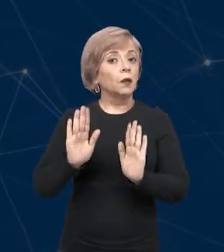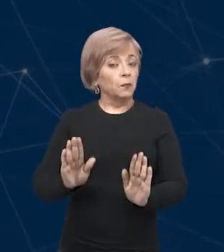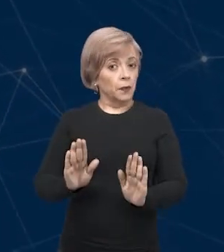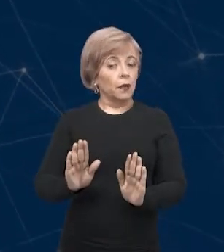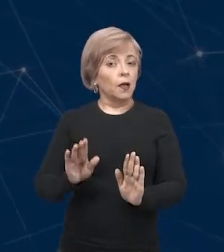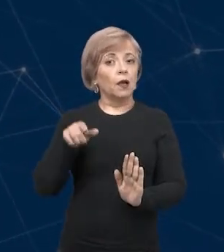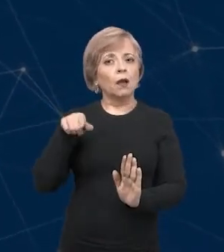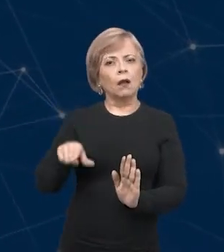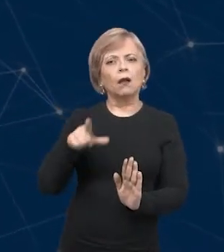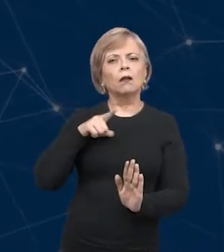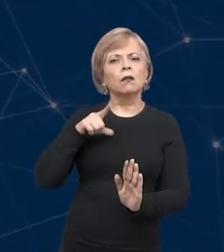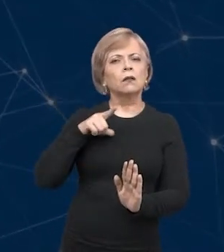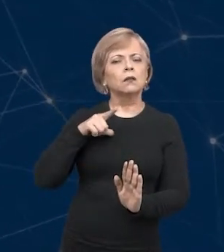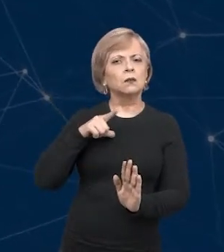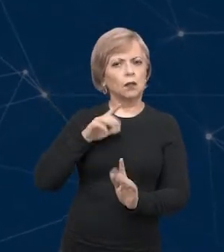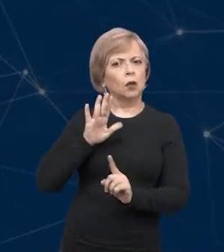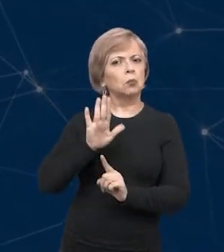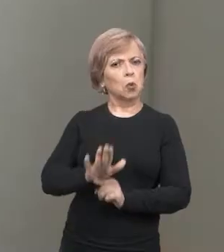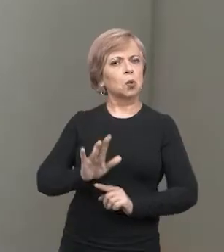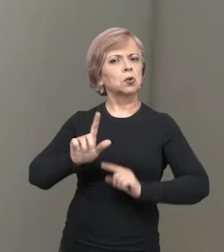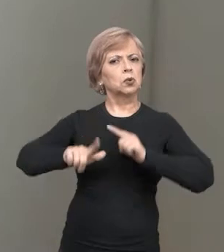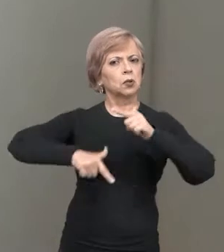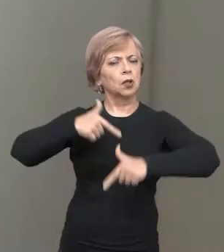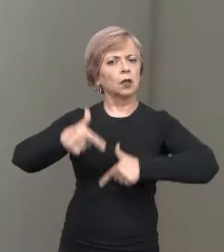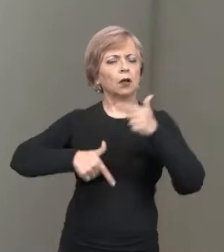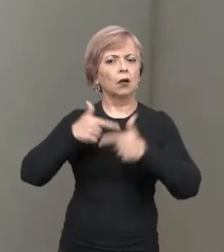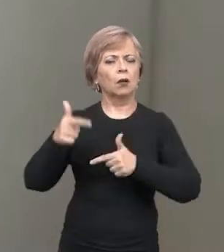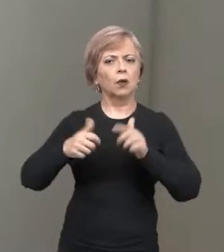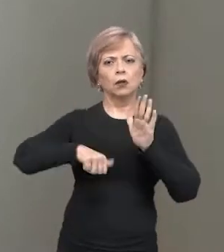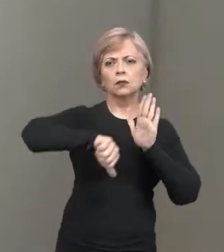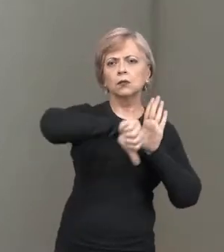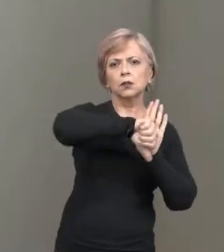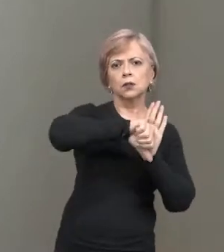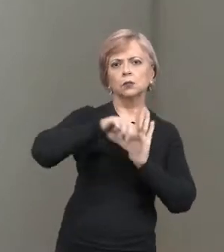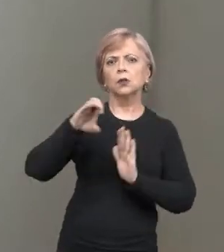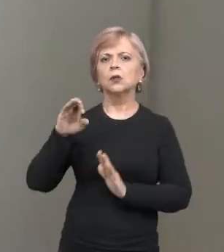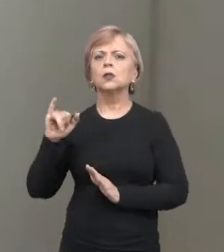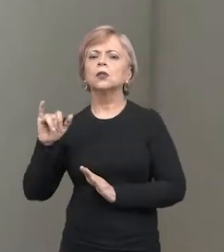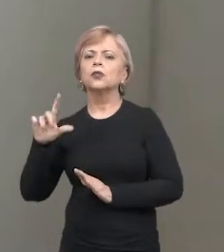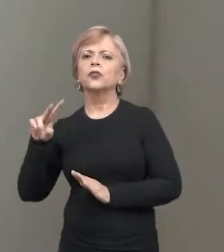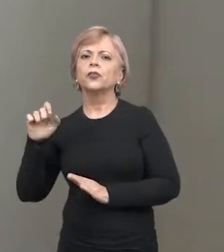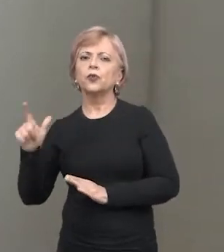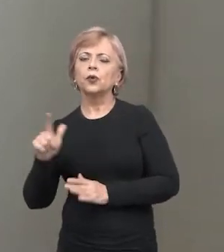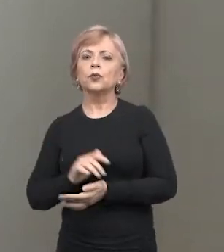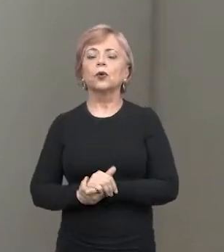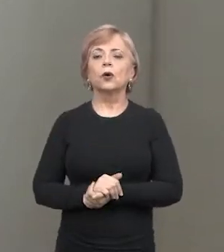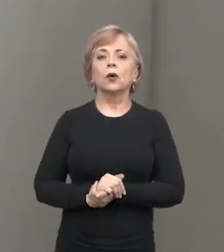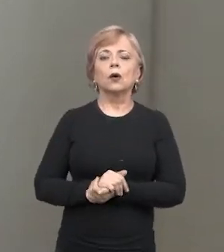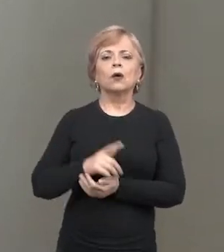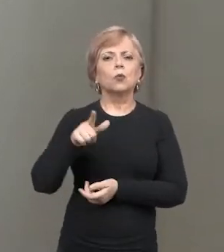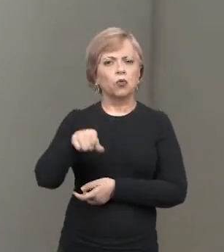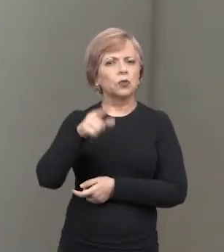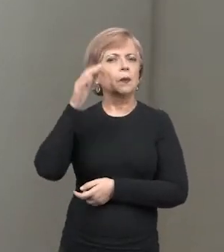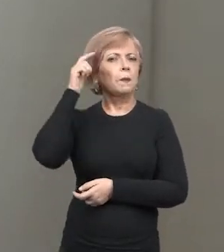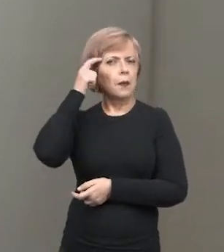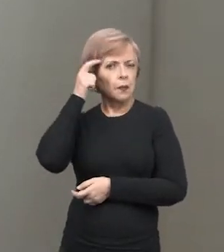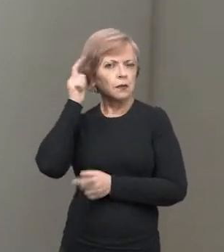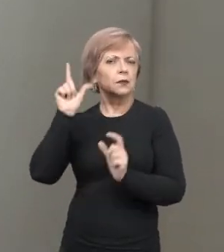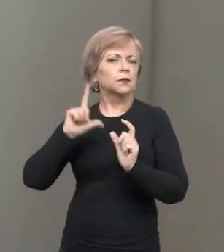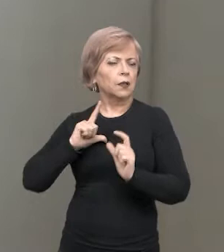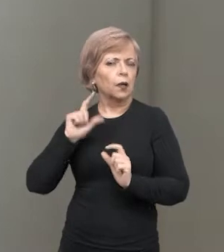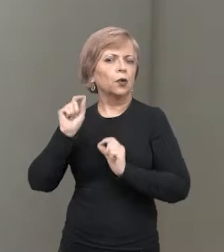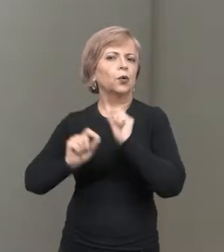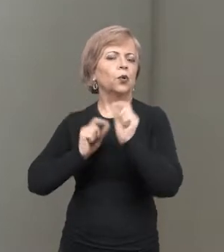têm se destacado, tanto na parte criminal quanto na parte civil. Para que a gente tenha ideia do que isso representa,